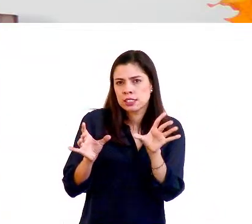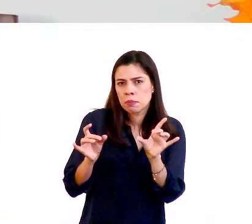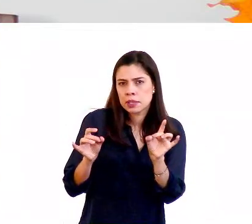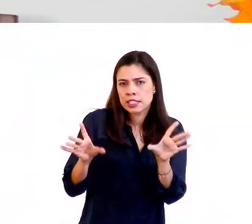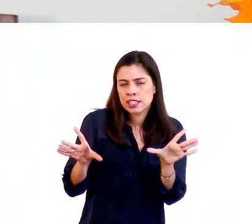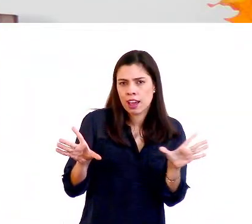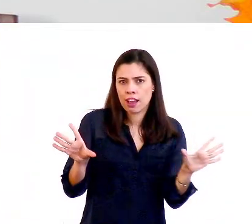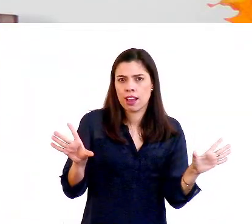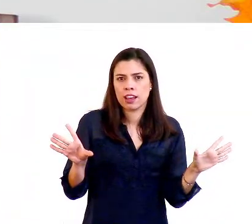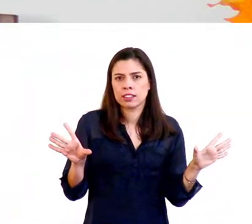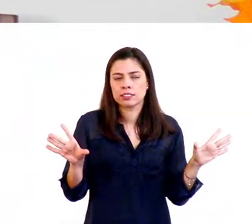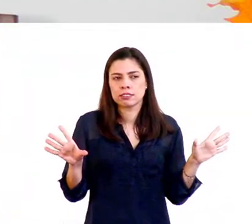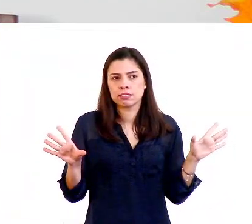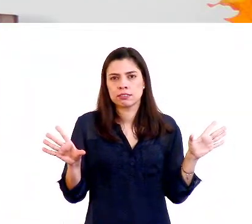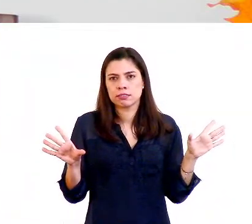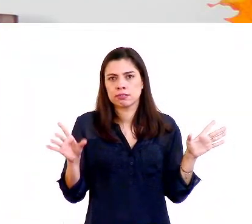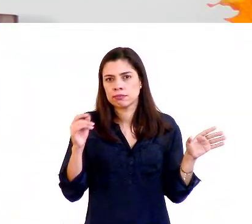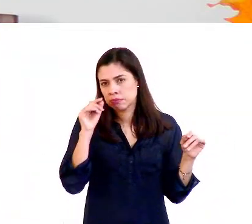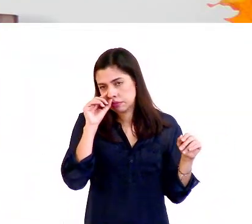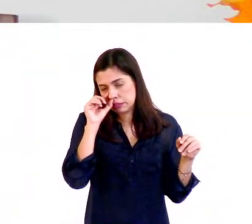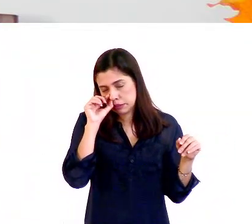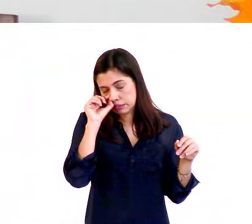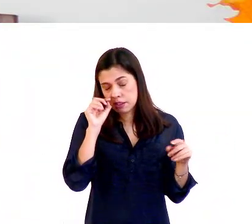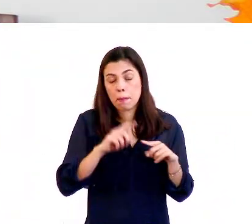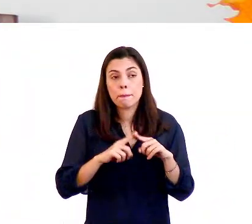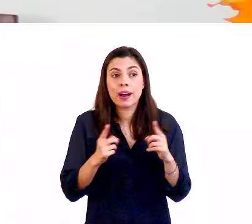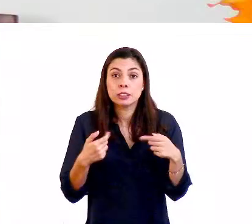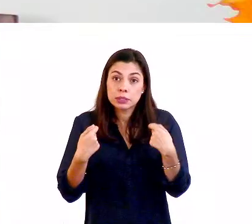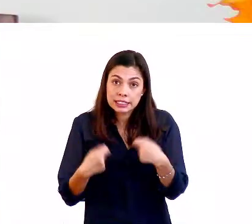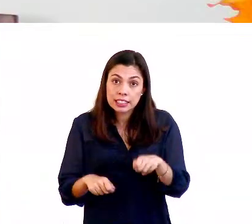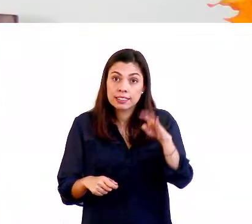Abraão. Mas qual é o ponto dele?